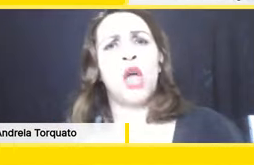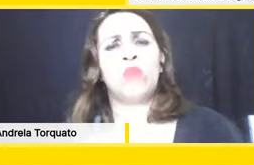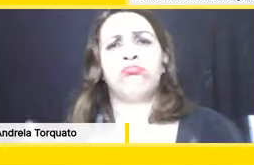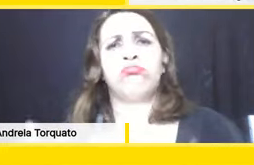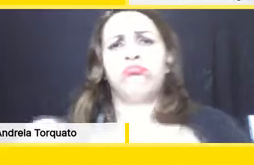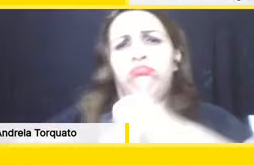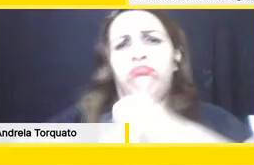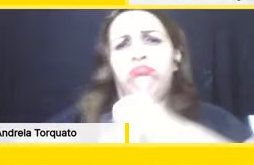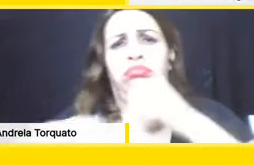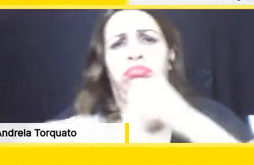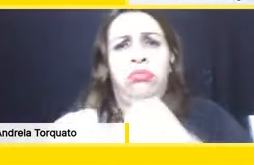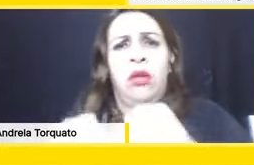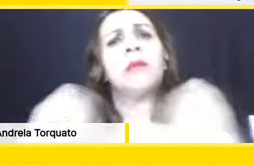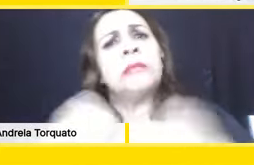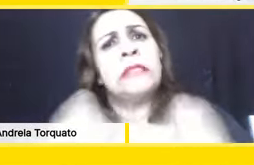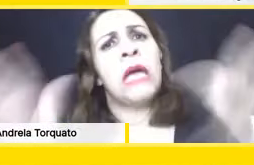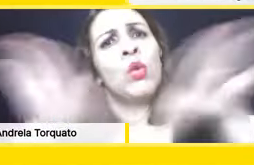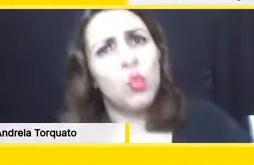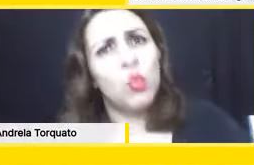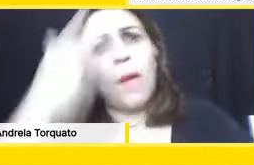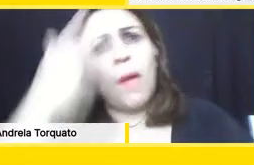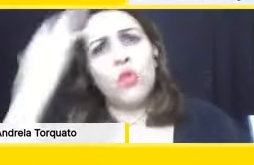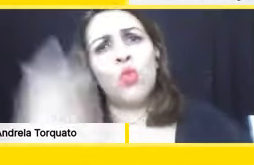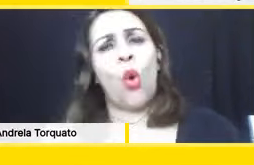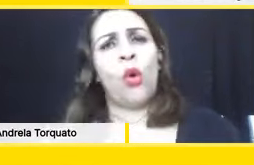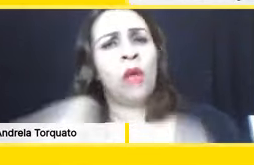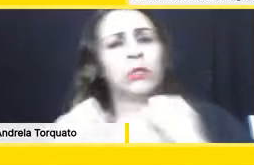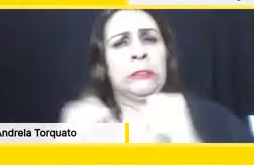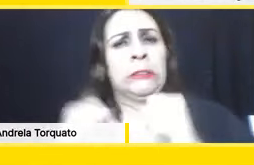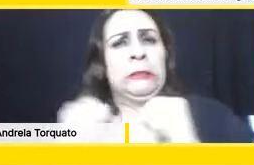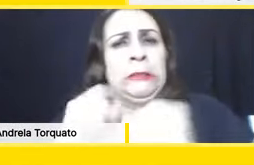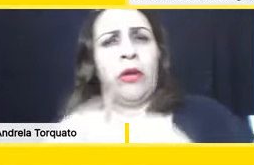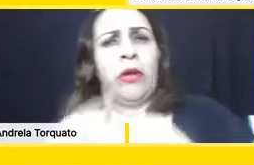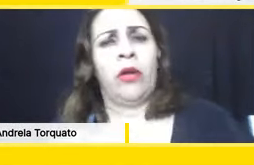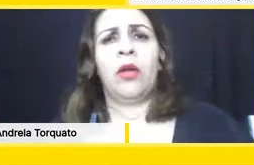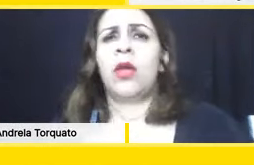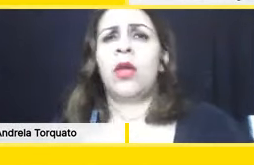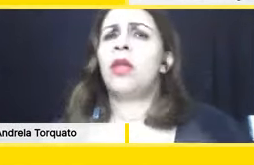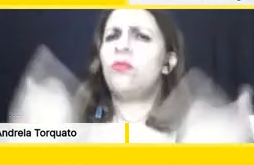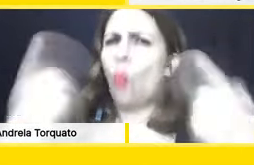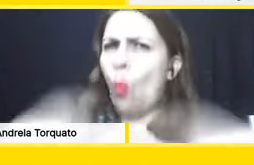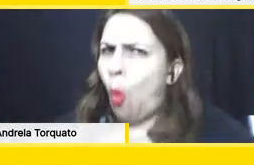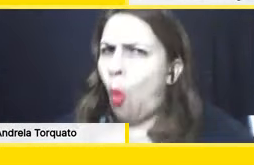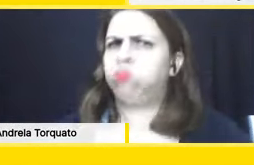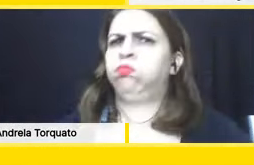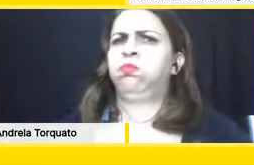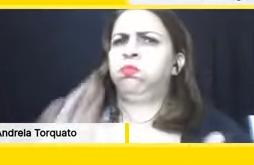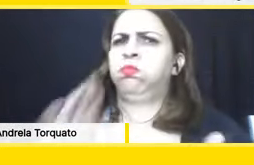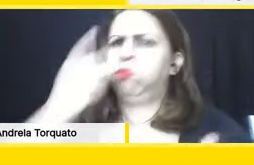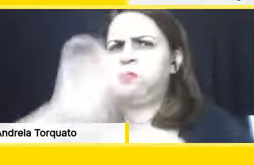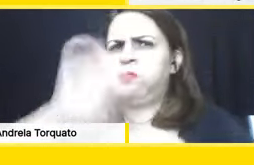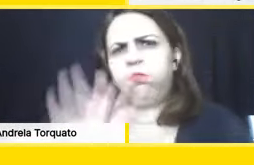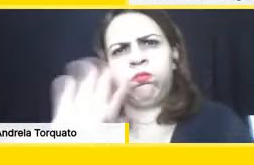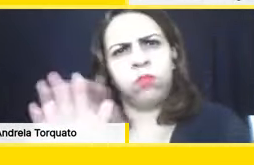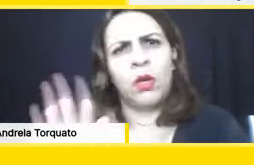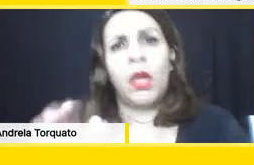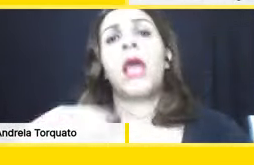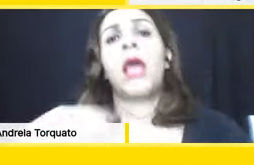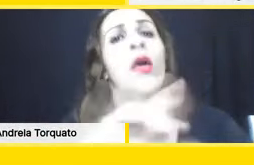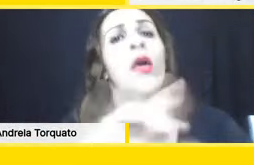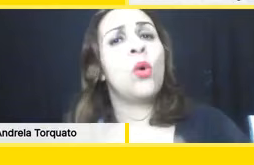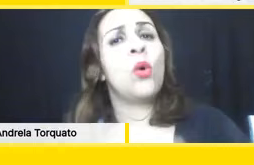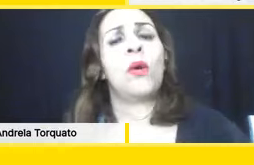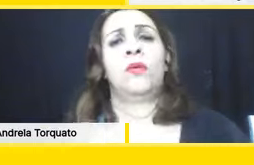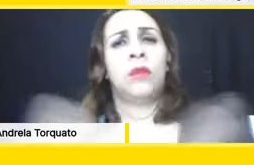principalmente sobre a inclusão das pessoas com epilepsia e o combate ao preconceito. Eu não sei se você sabe, Edilson, mas a epilepsia, ela é a